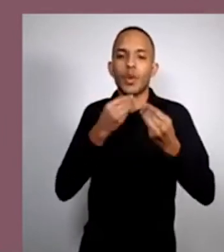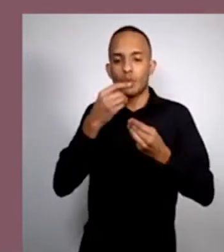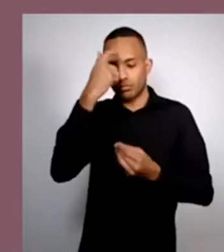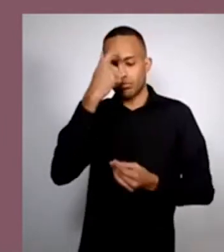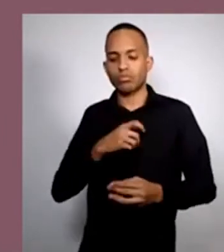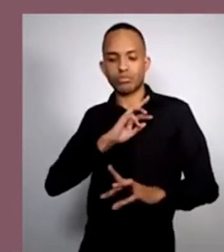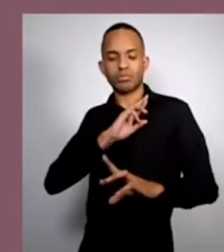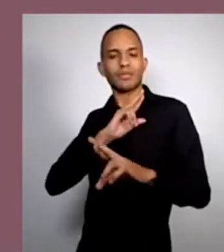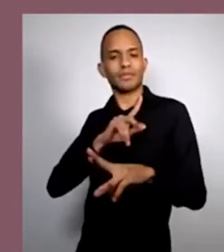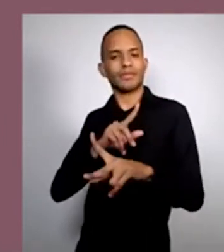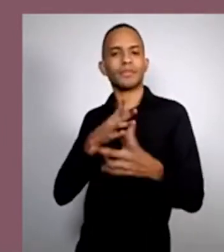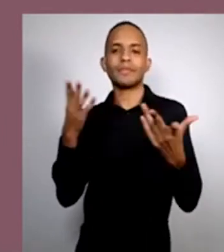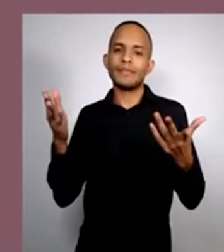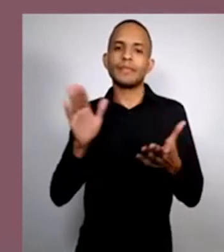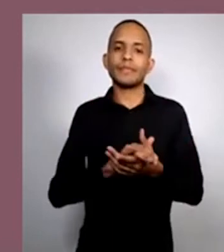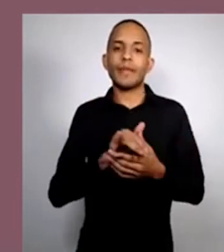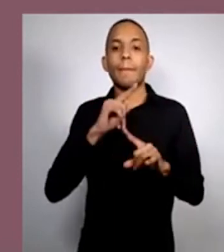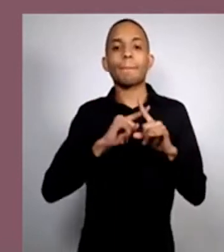diferentes, mas o